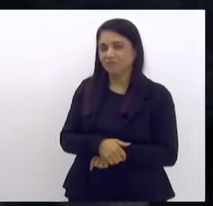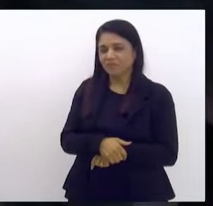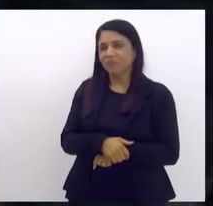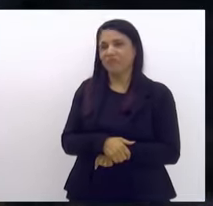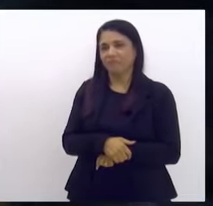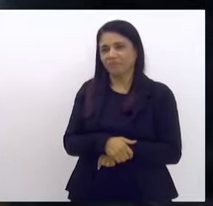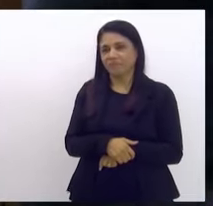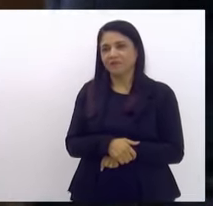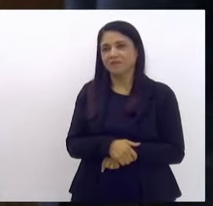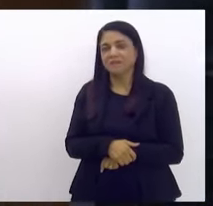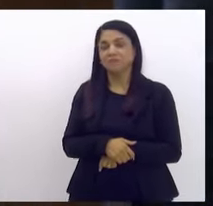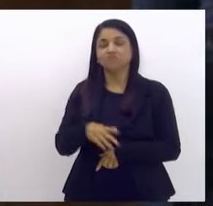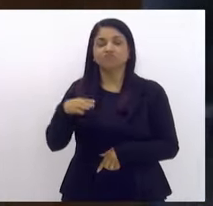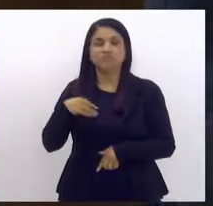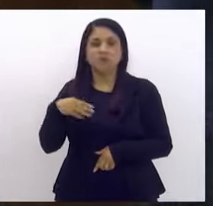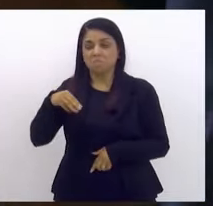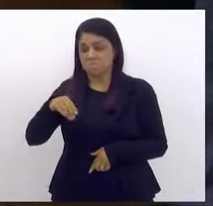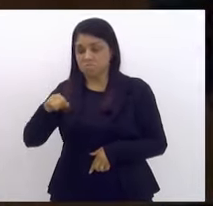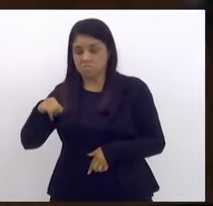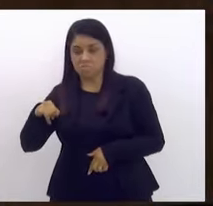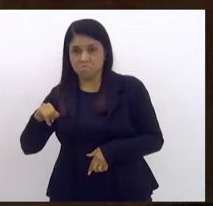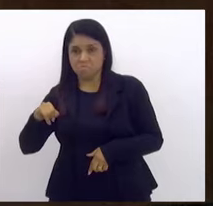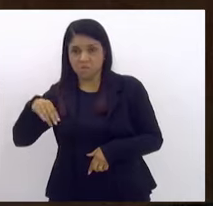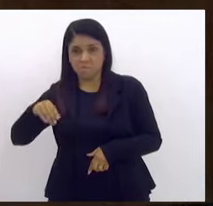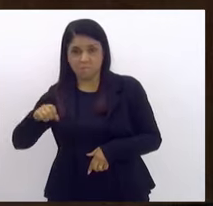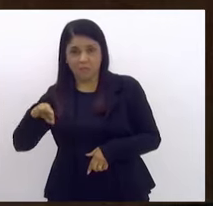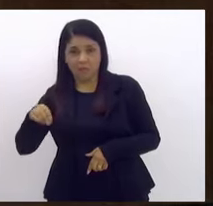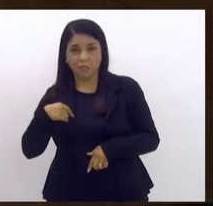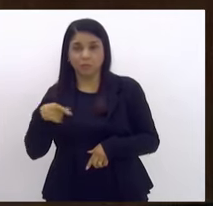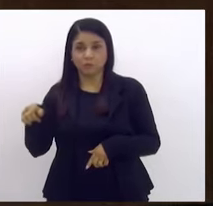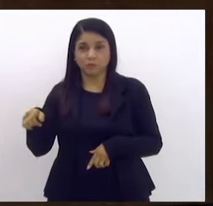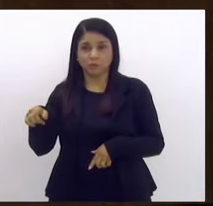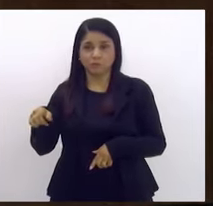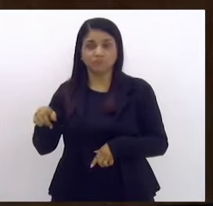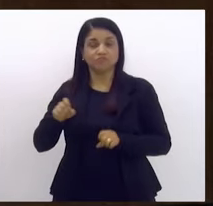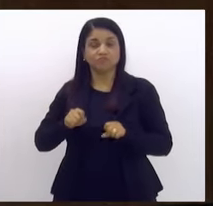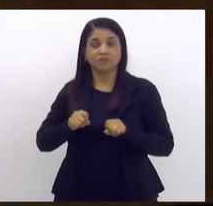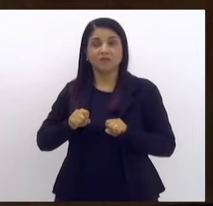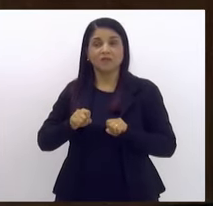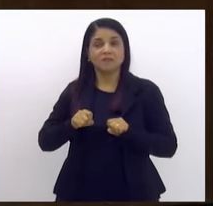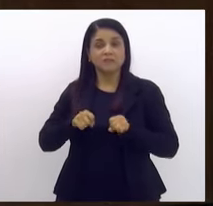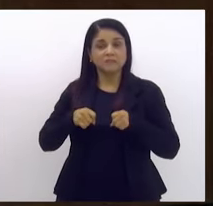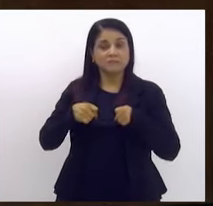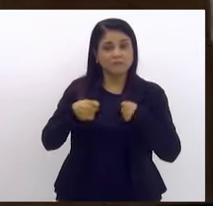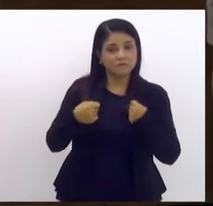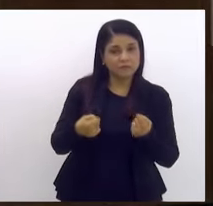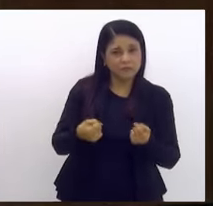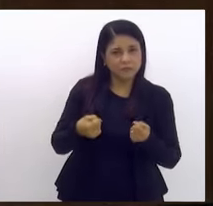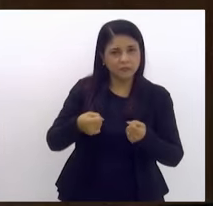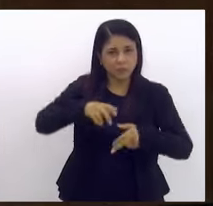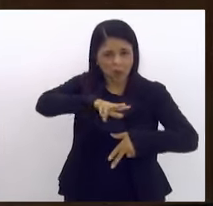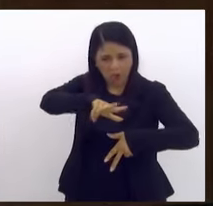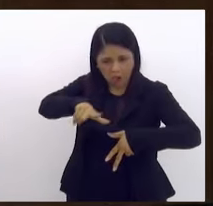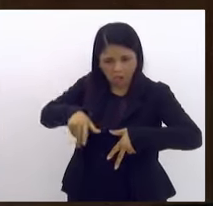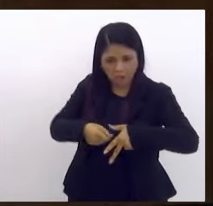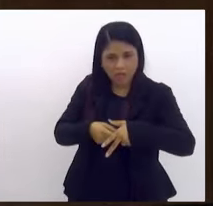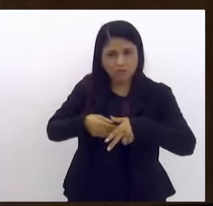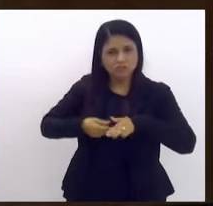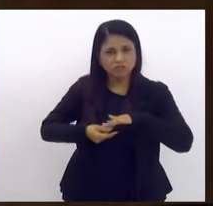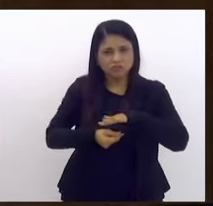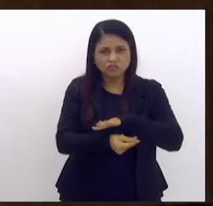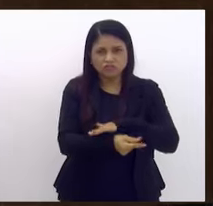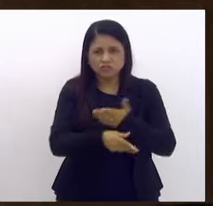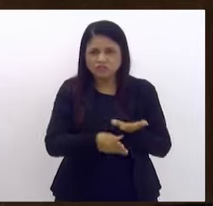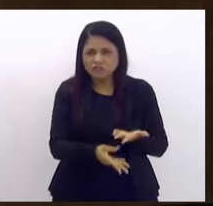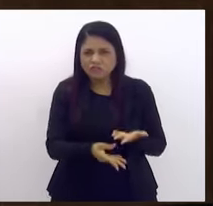direitinho, garoto mimado e que reza na cartilha dos pais, defendendo ladroagem, defendendo desvio de dinheiro da